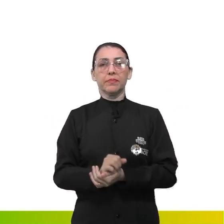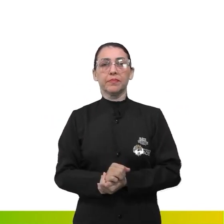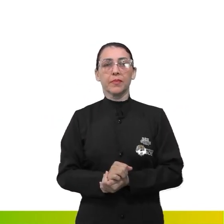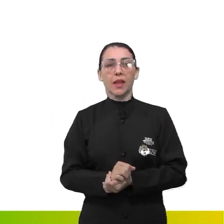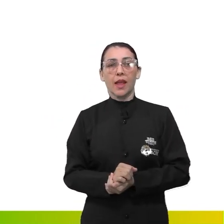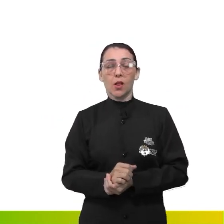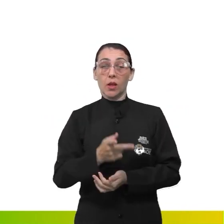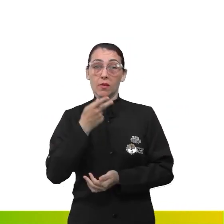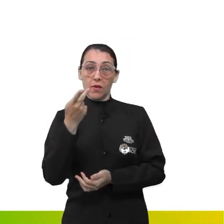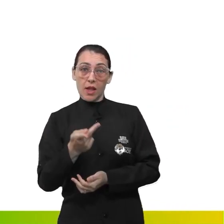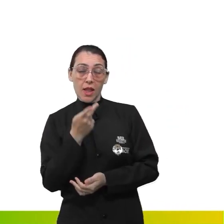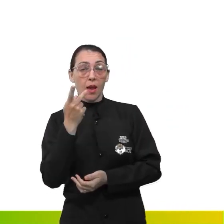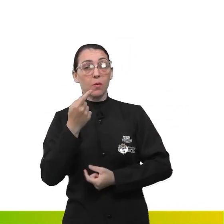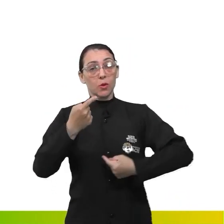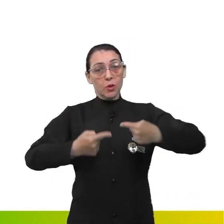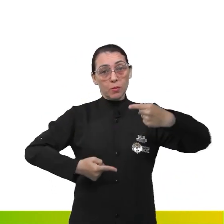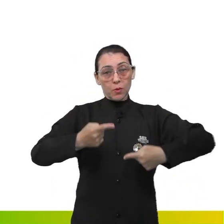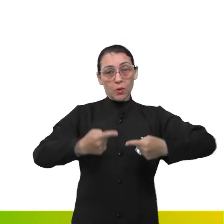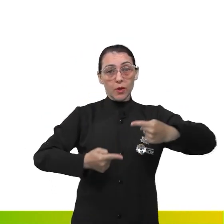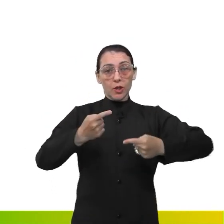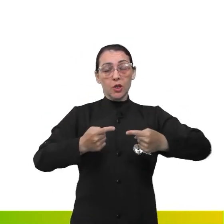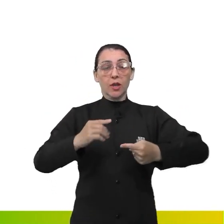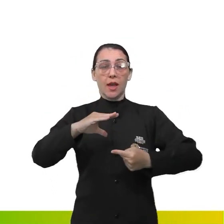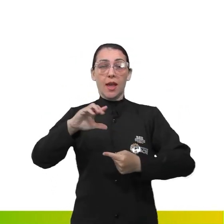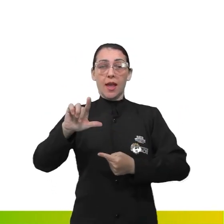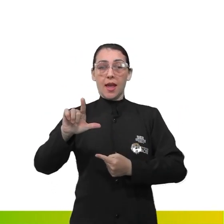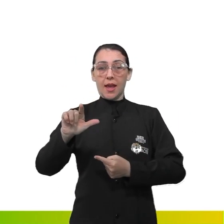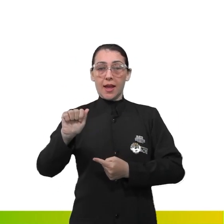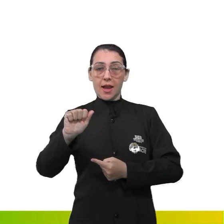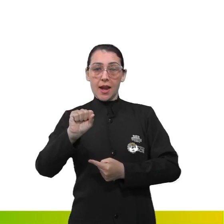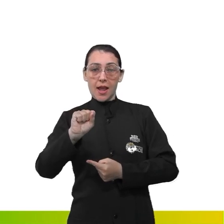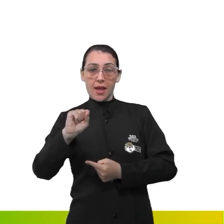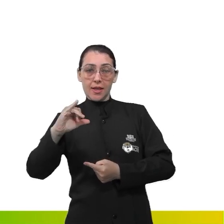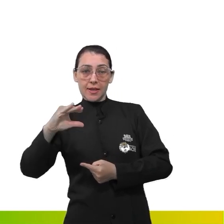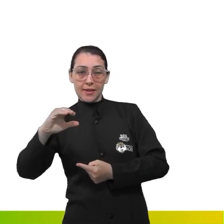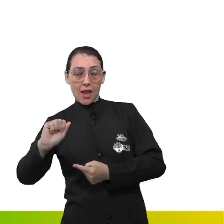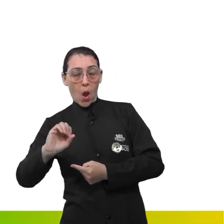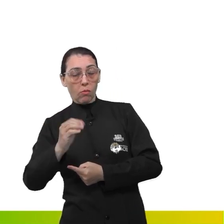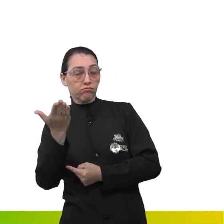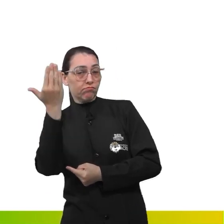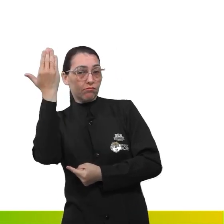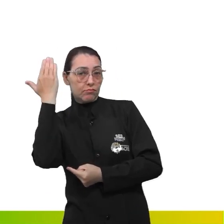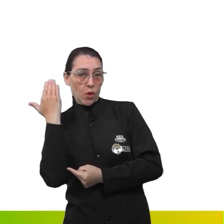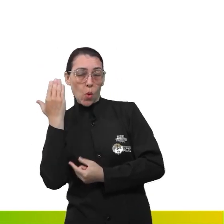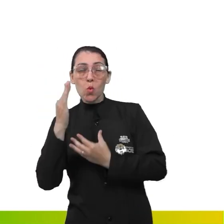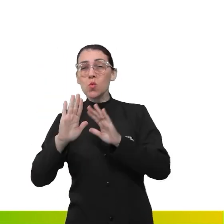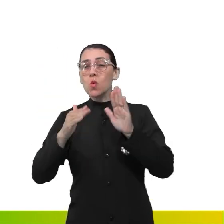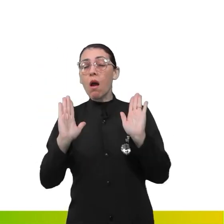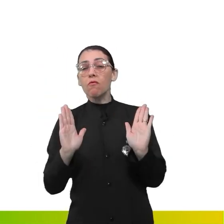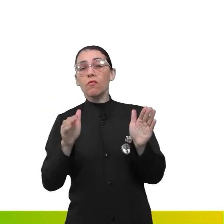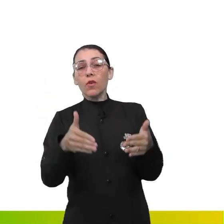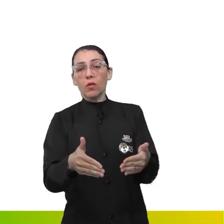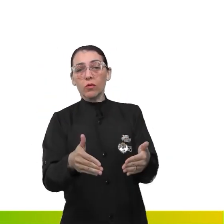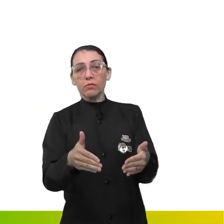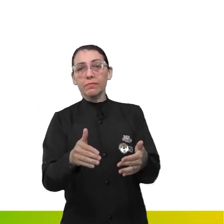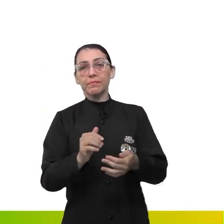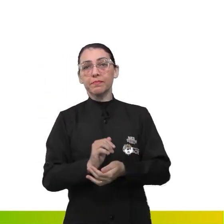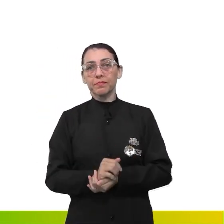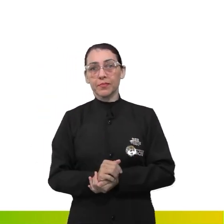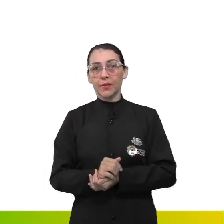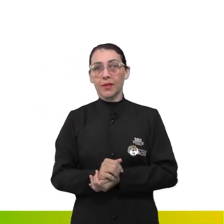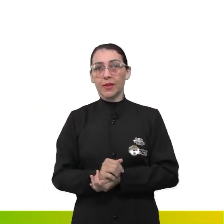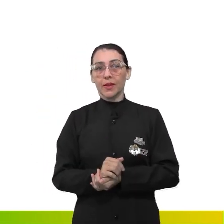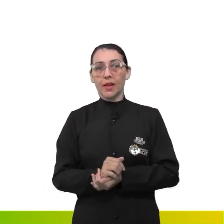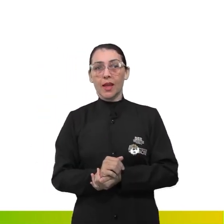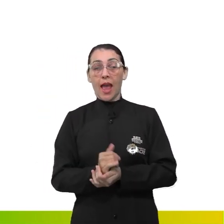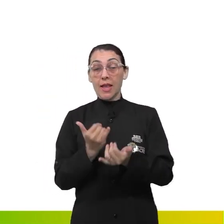quando nós falamos de política clássica ou de política antiga, qual é o foco? O bem